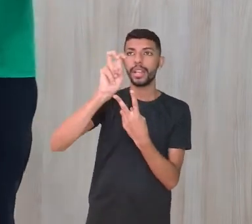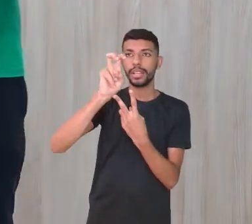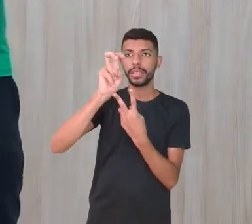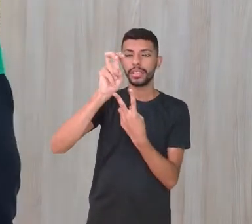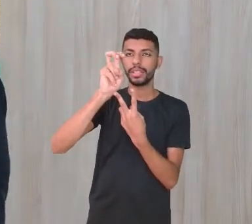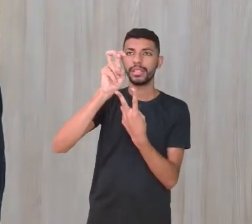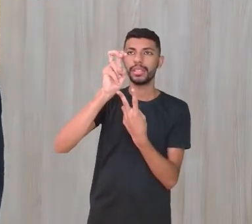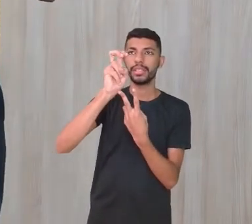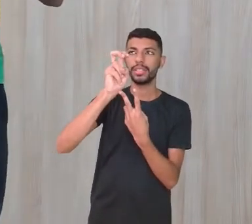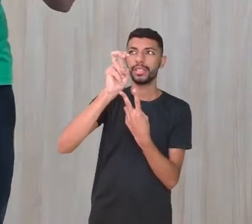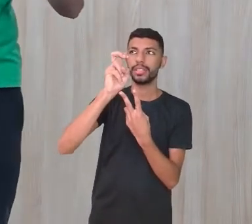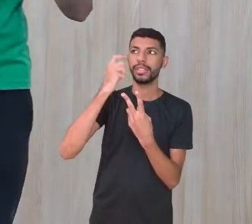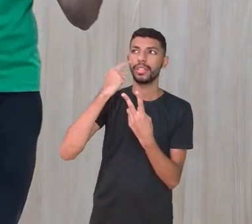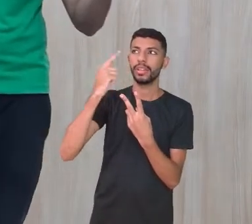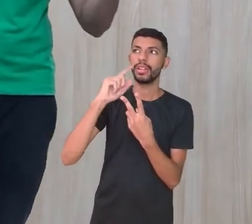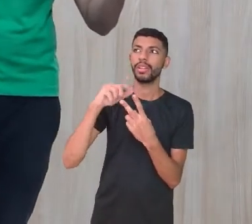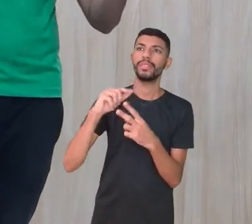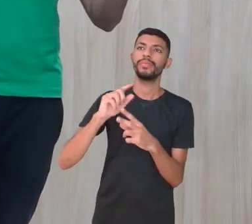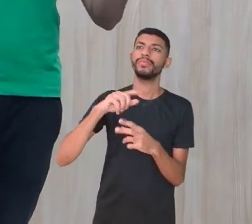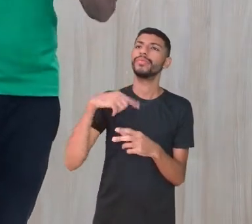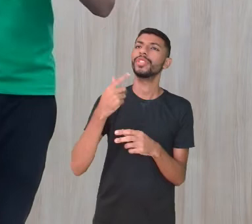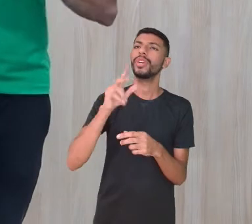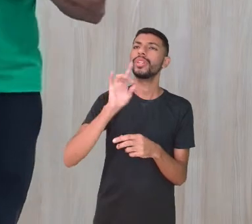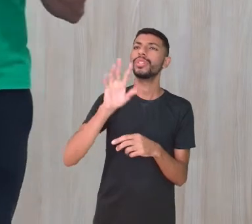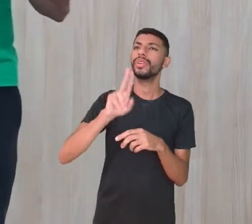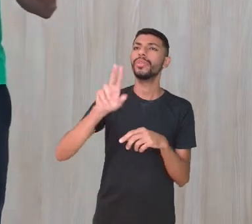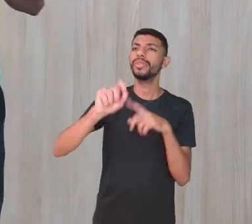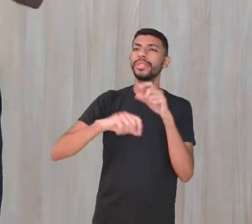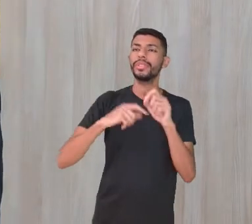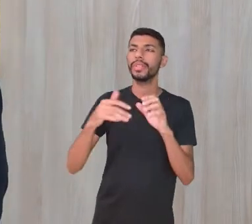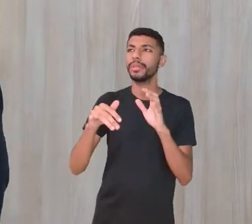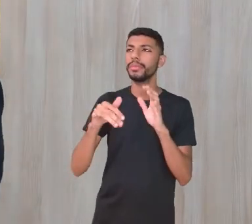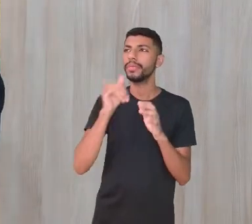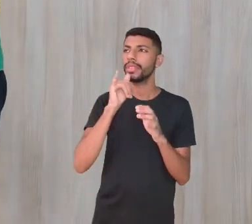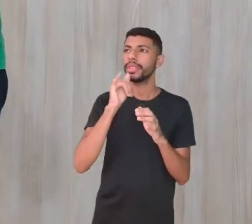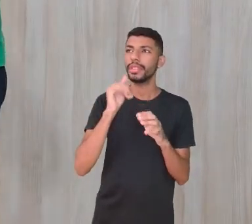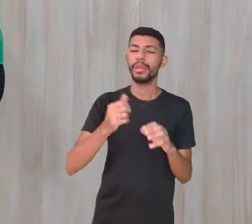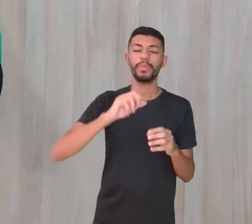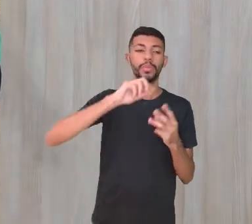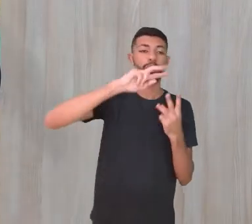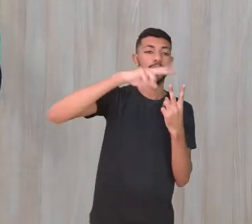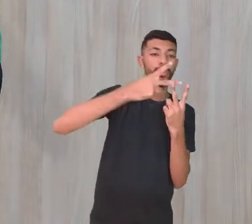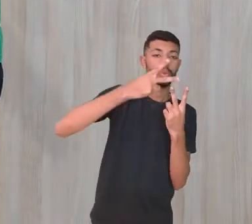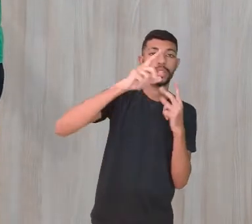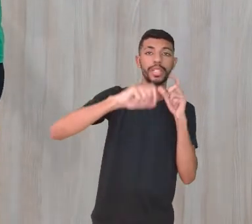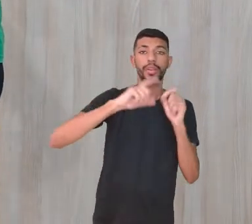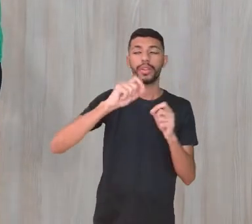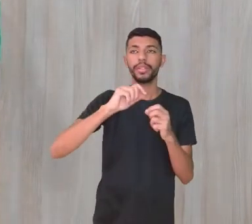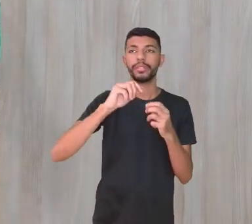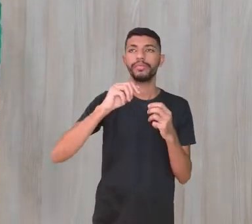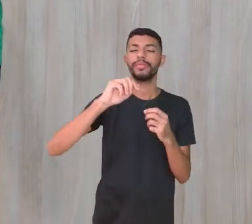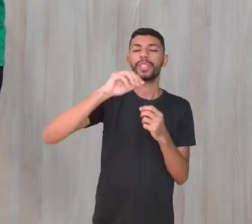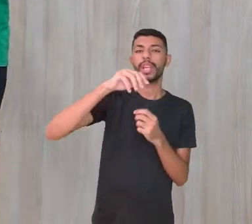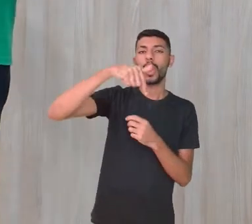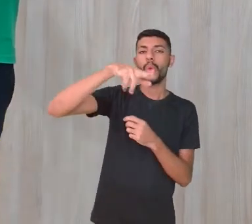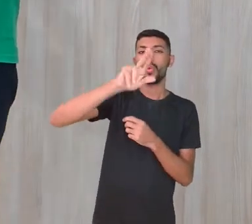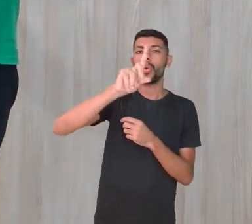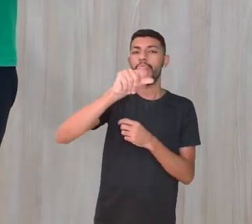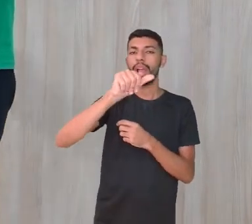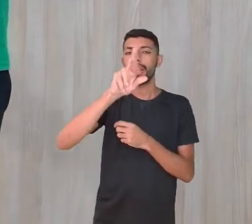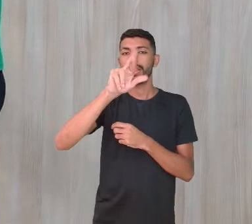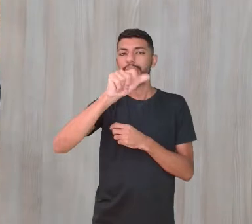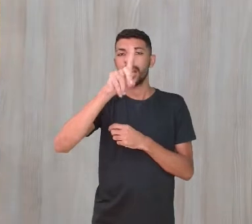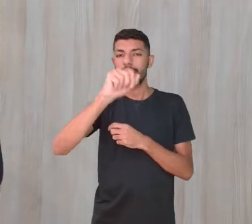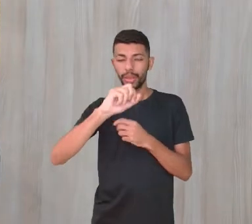fala um nome especial para o expoente 2 e o expoente 3, tá? O 2 a gente diz ao quadrado, né? Então, eu tenho 3